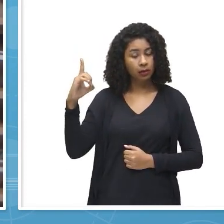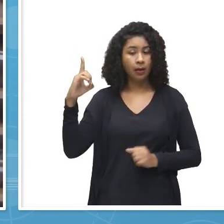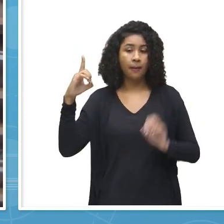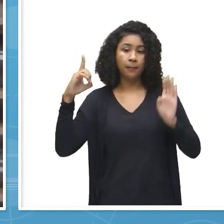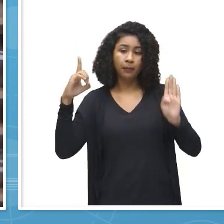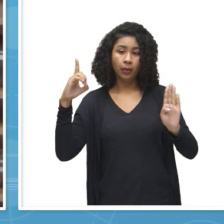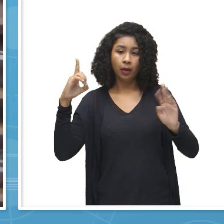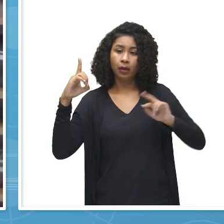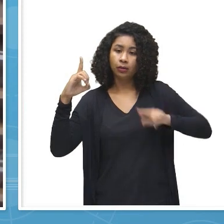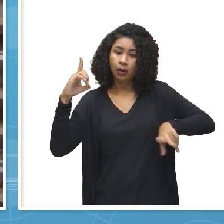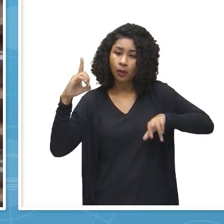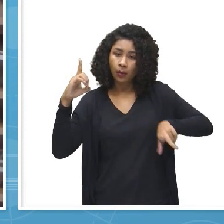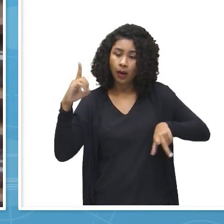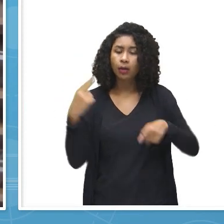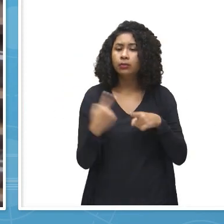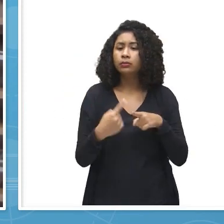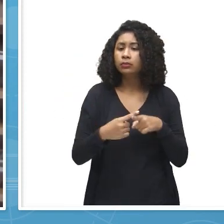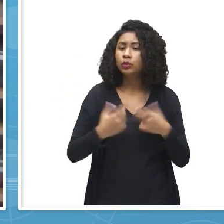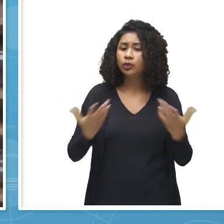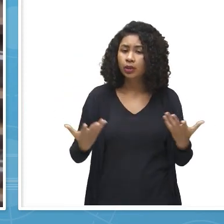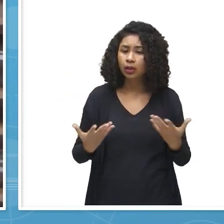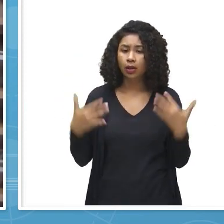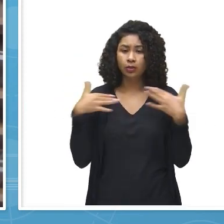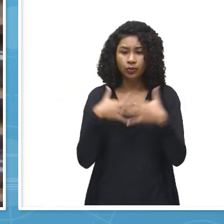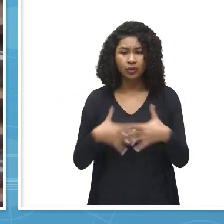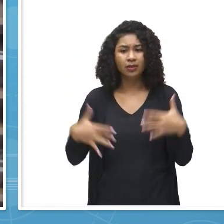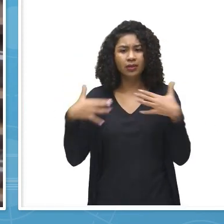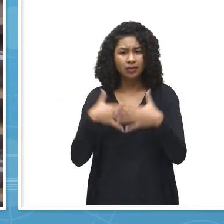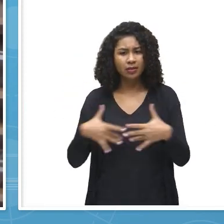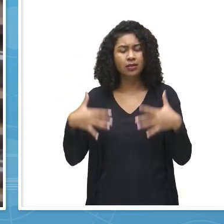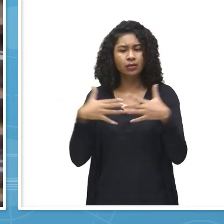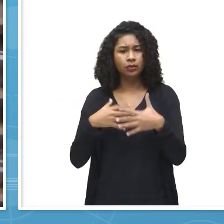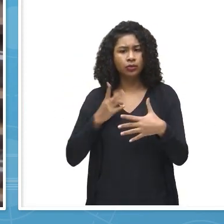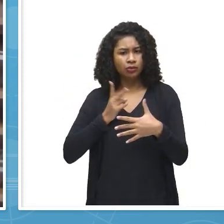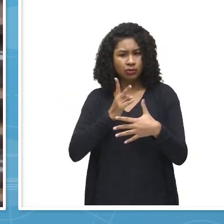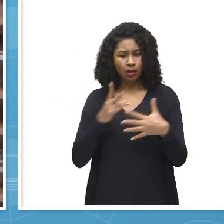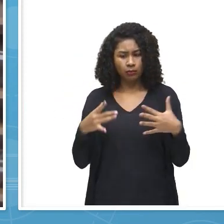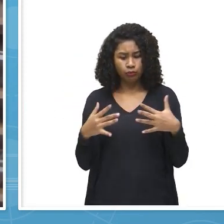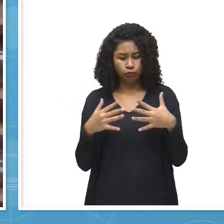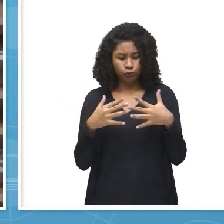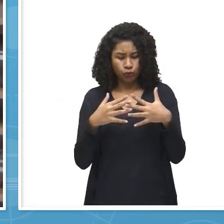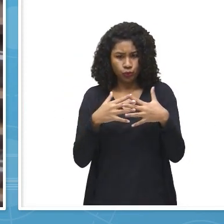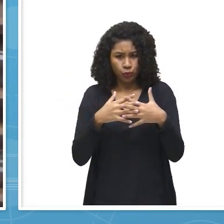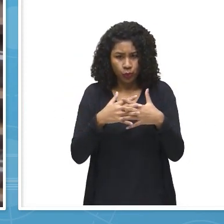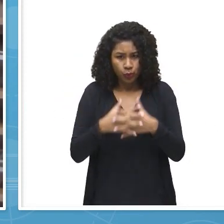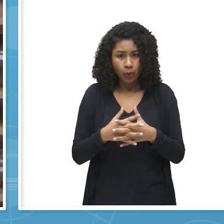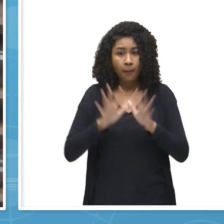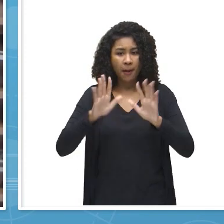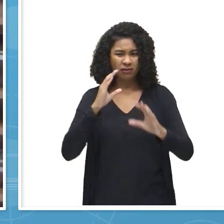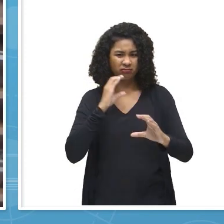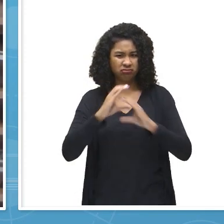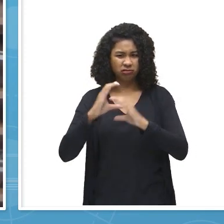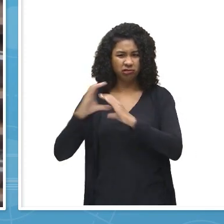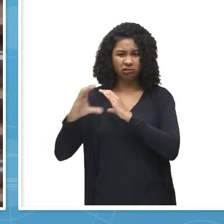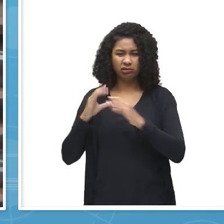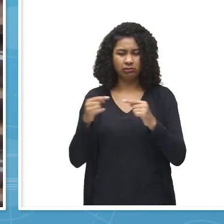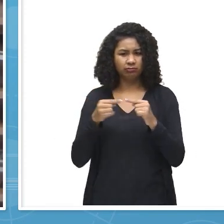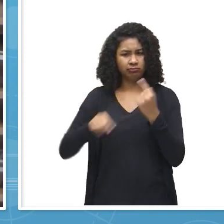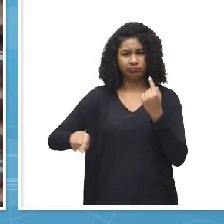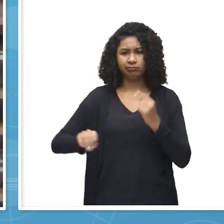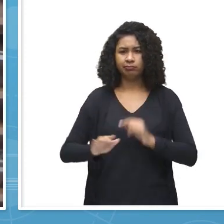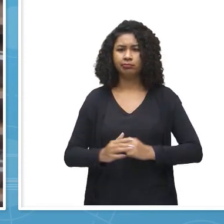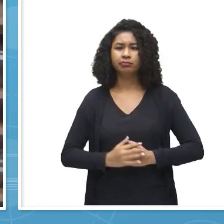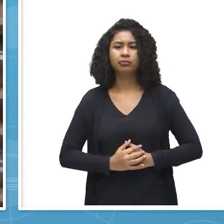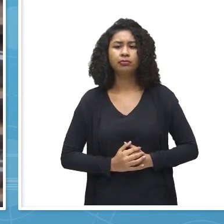a letra B não é porque o tecido conjuntivo faz o preenchimento, mas a função de comunicação não é uma função específica